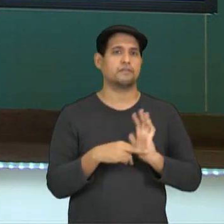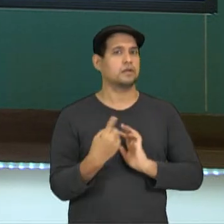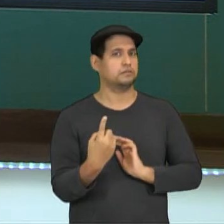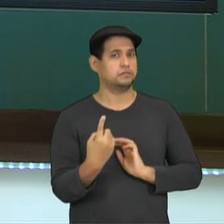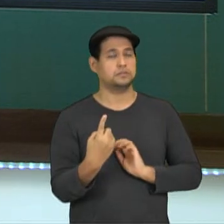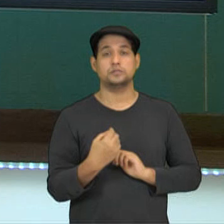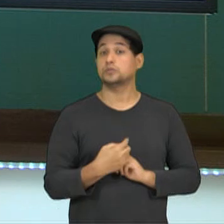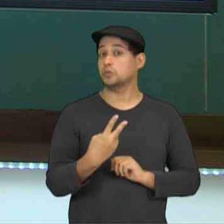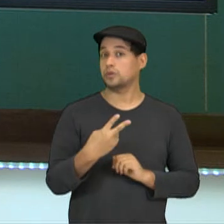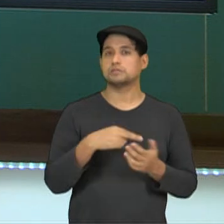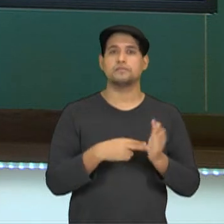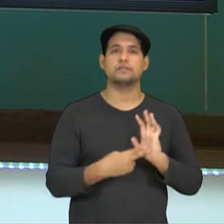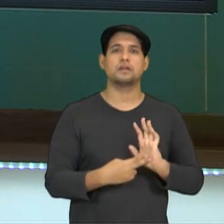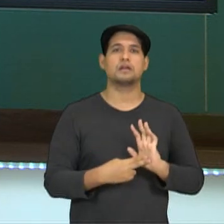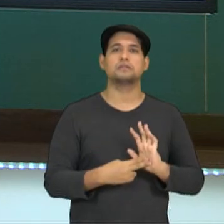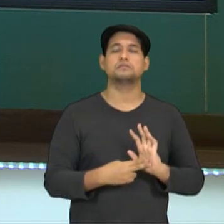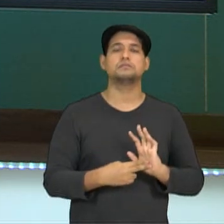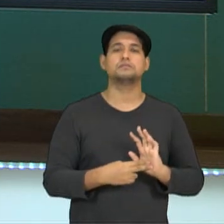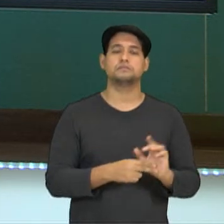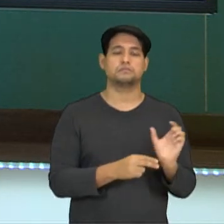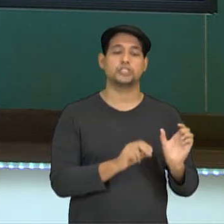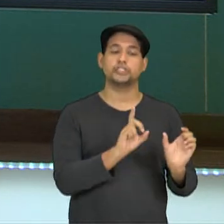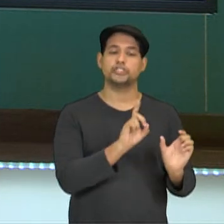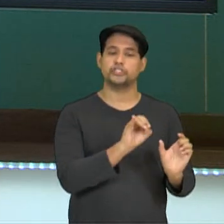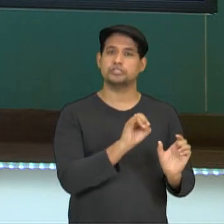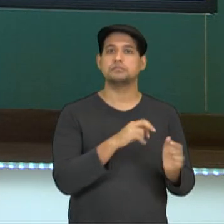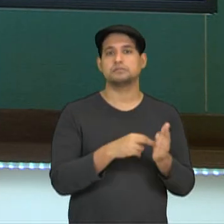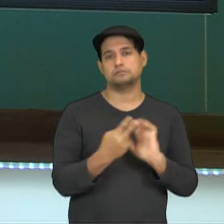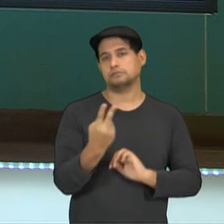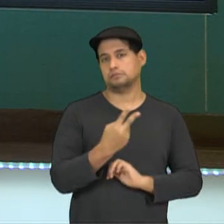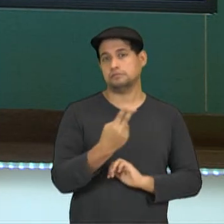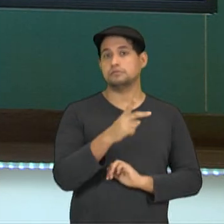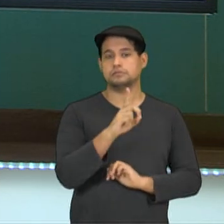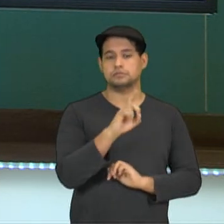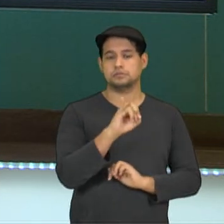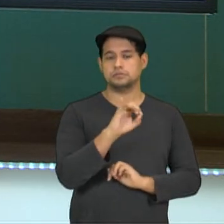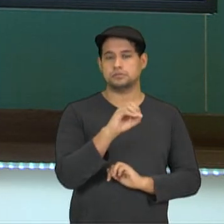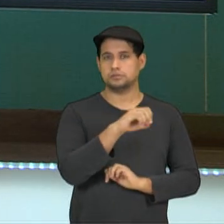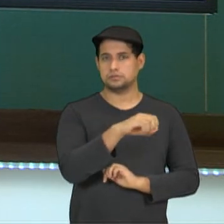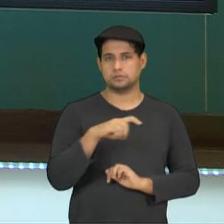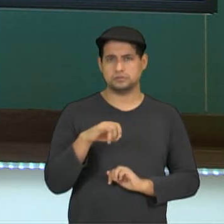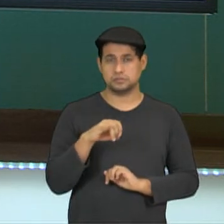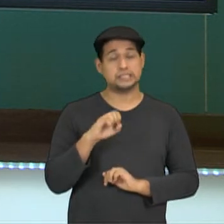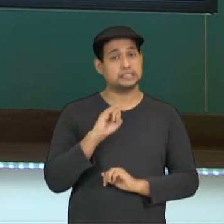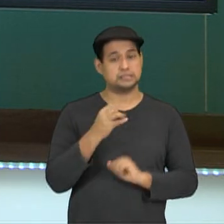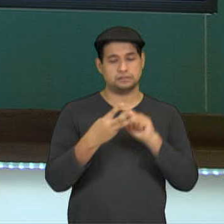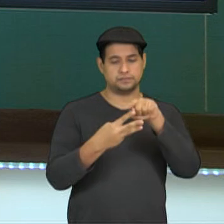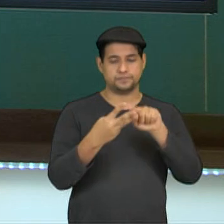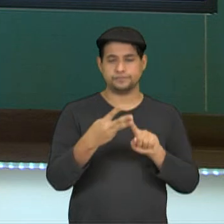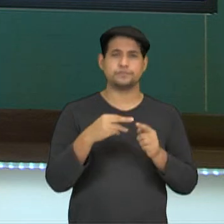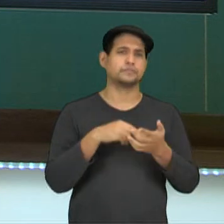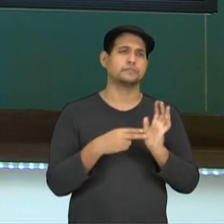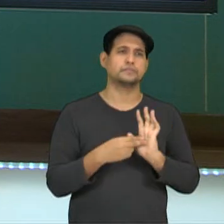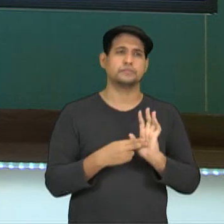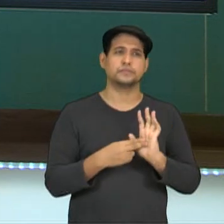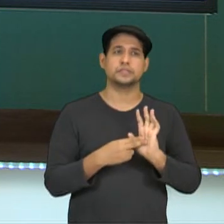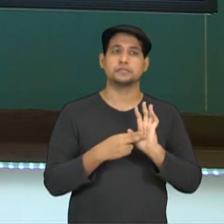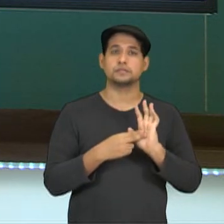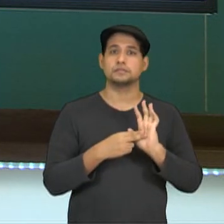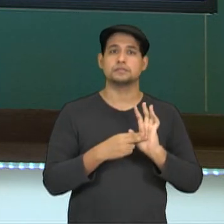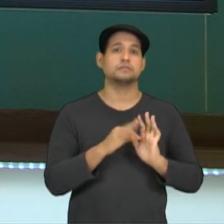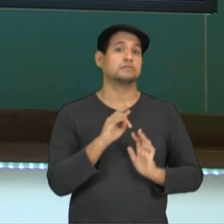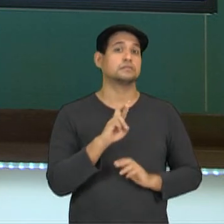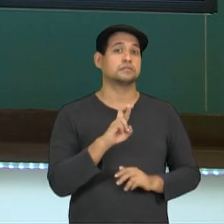Se tivesse dois, usaríamos o prefixo dióxido. Se fossem três, usaríamos o